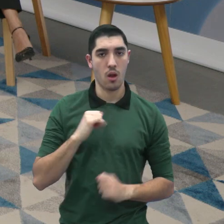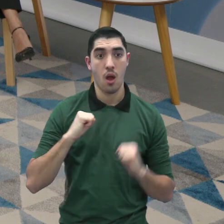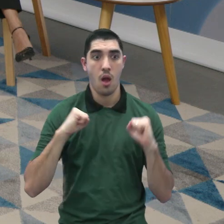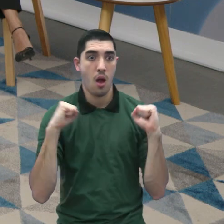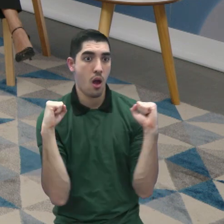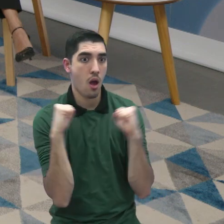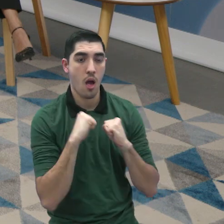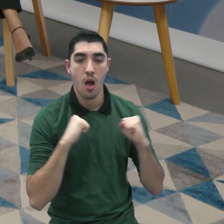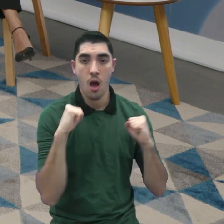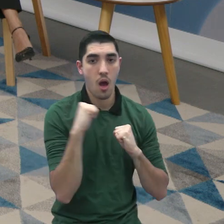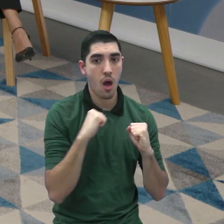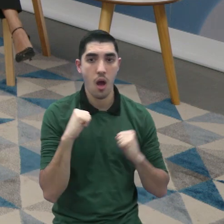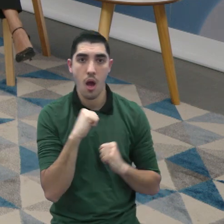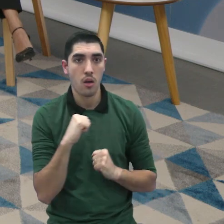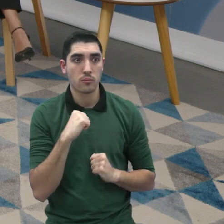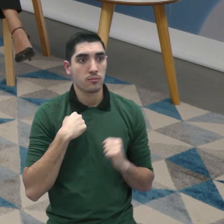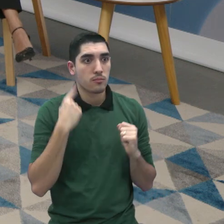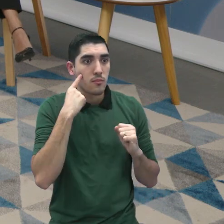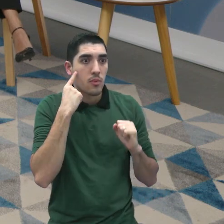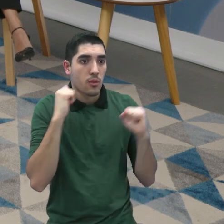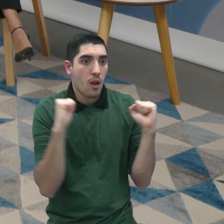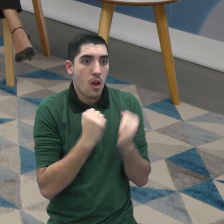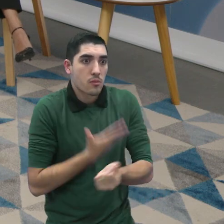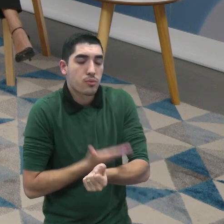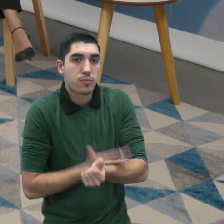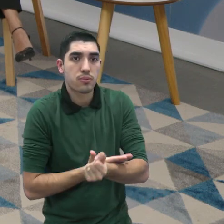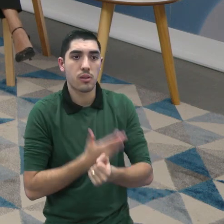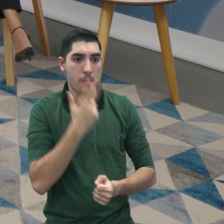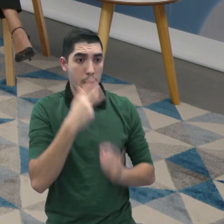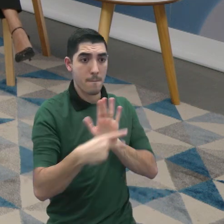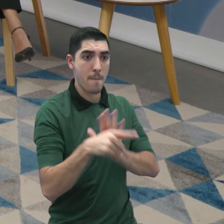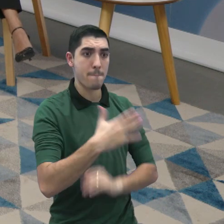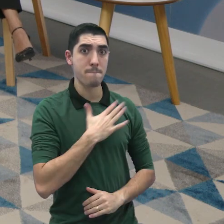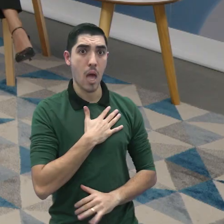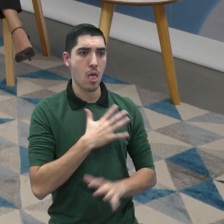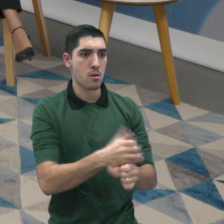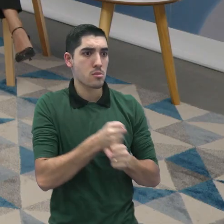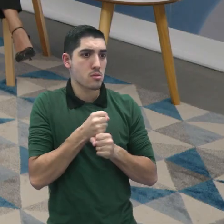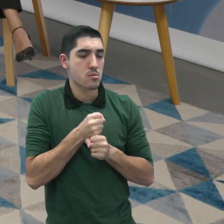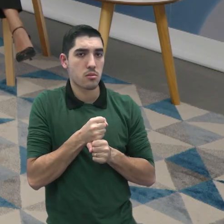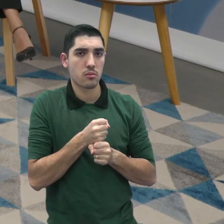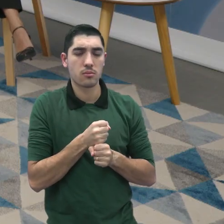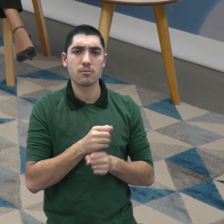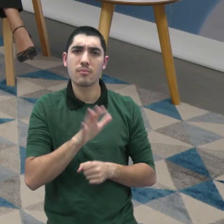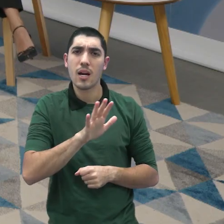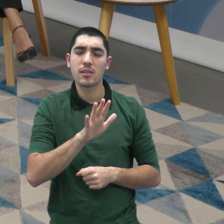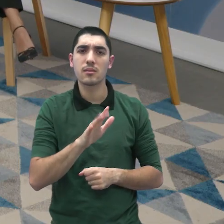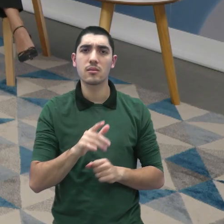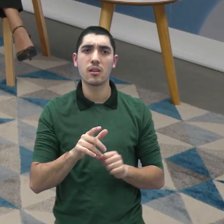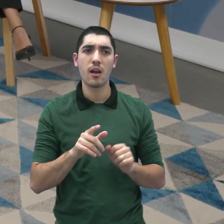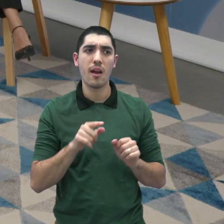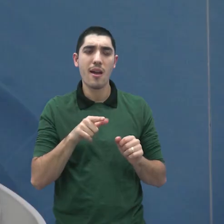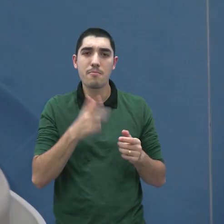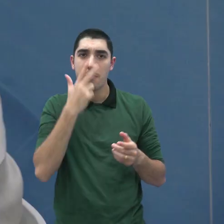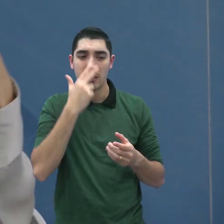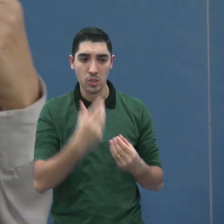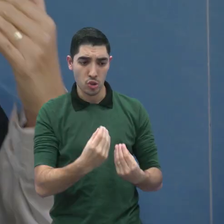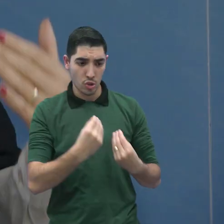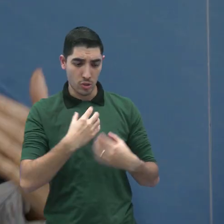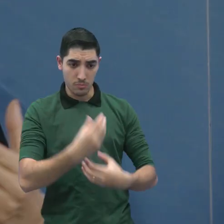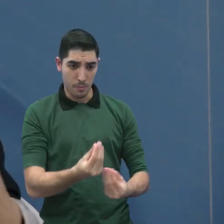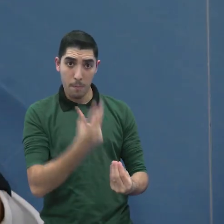pouco complicador, né? Dessa situação. Dani, eu acho que é um pouco ao contrário, não a paixão. Porque para mim a paixão